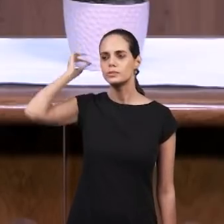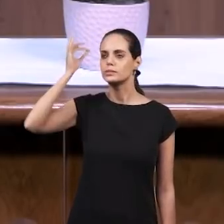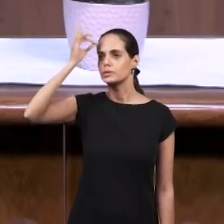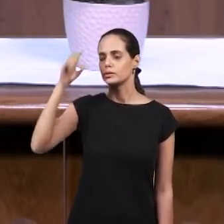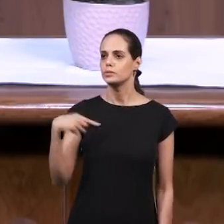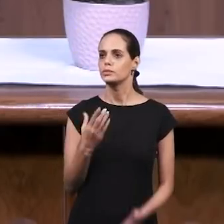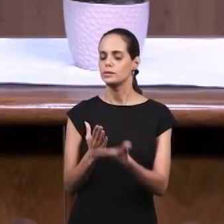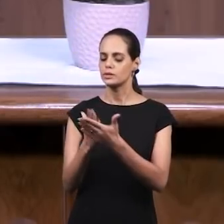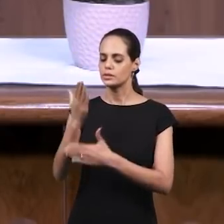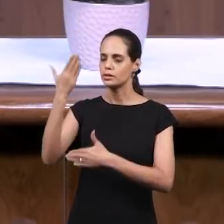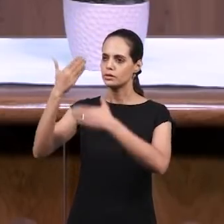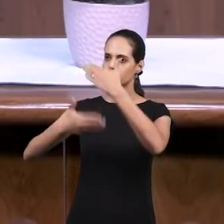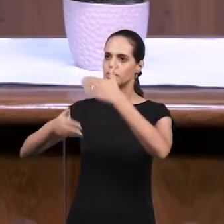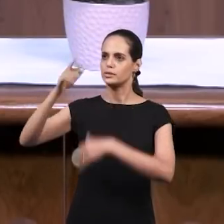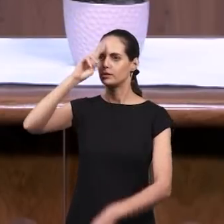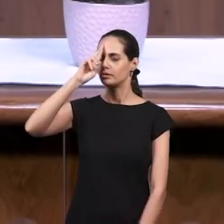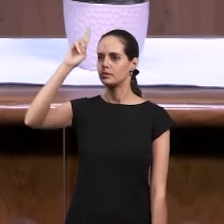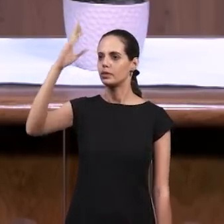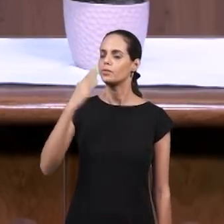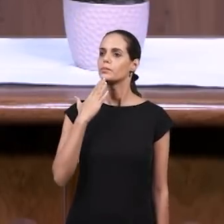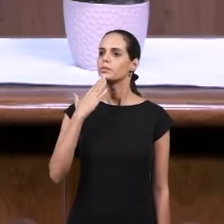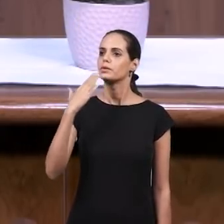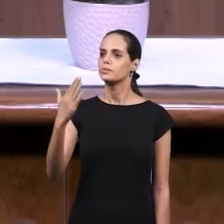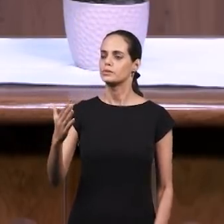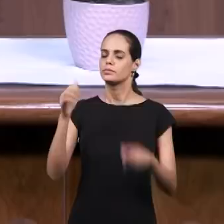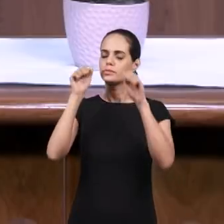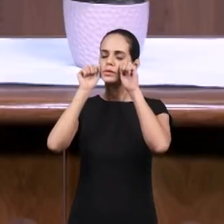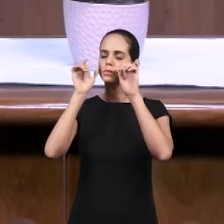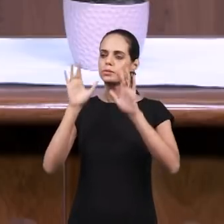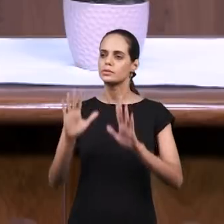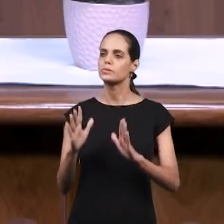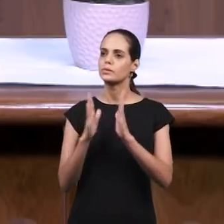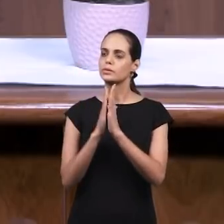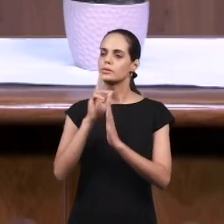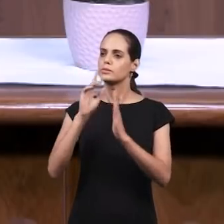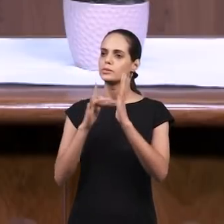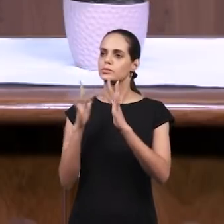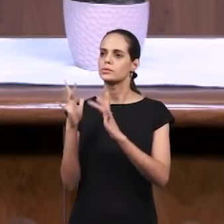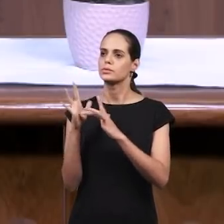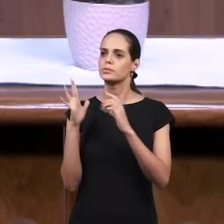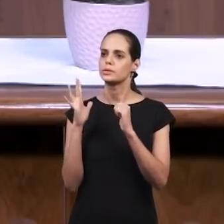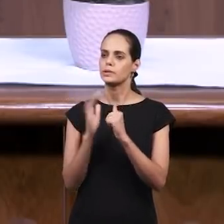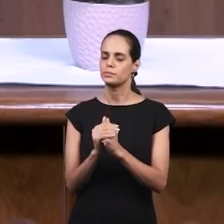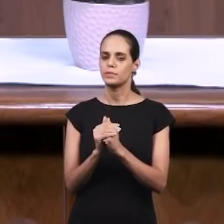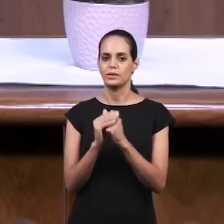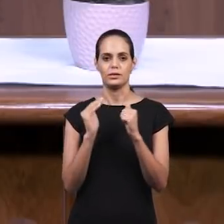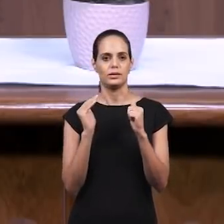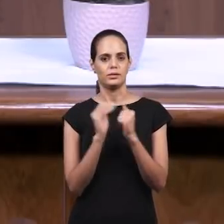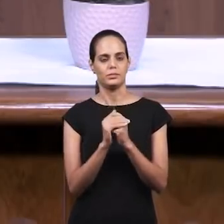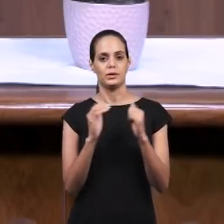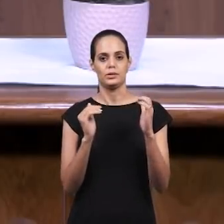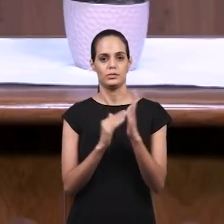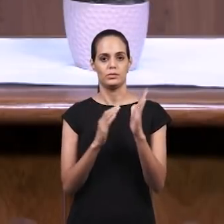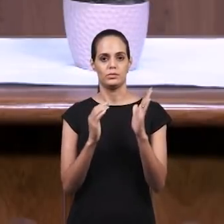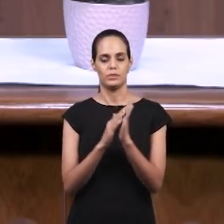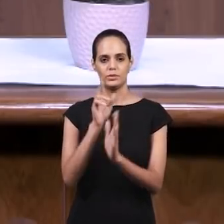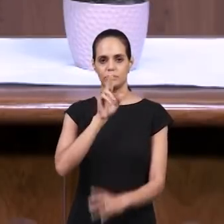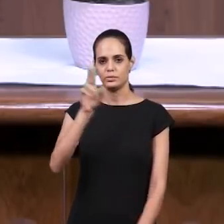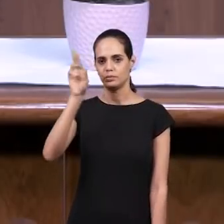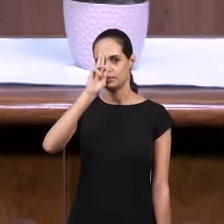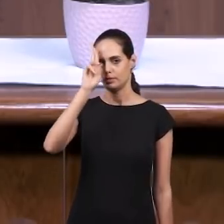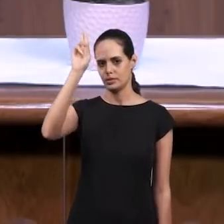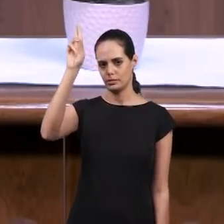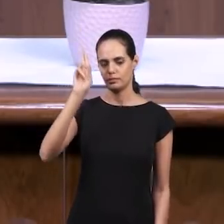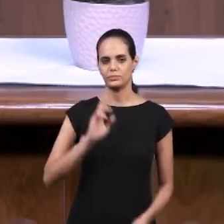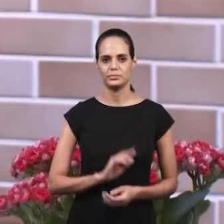assim, Senhor, entremos na Tua presença. Assim pedimos, nos abençoa, pois oramos em nome de Jesus. Amém. Louvado seja